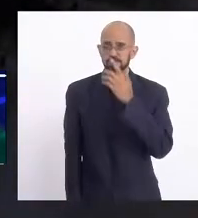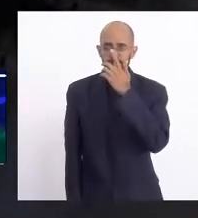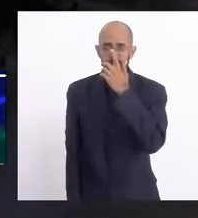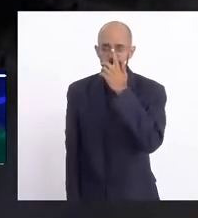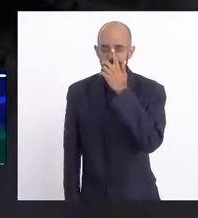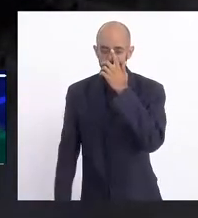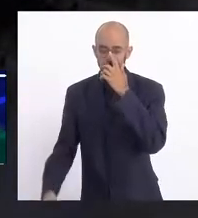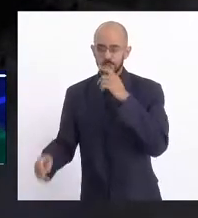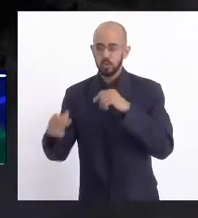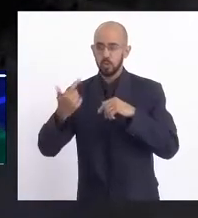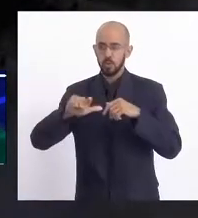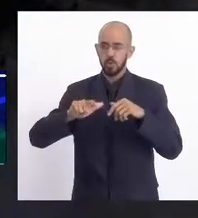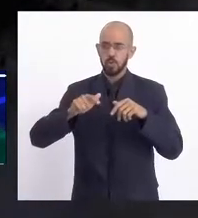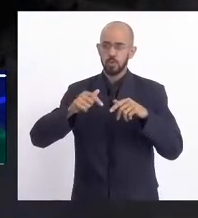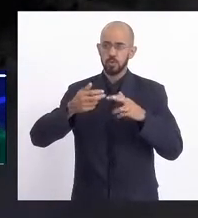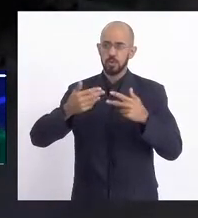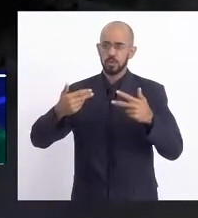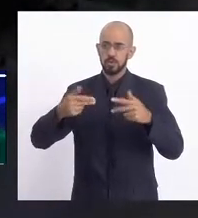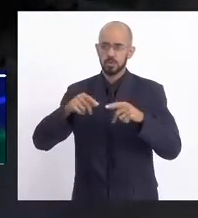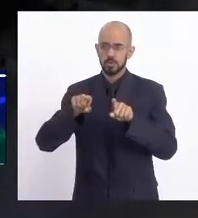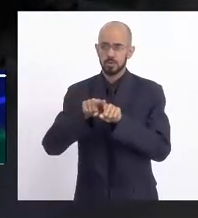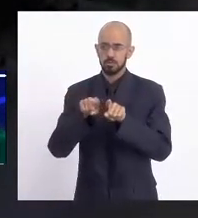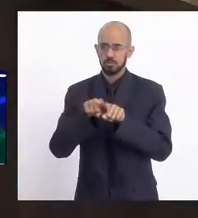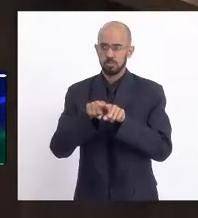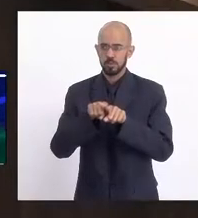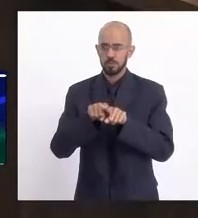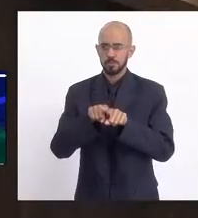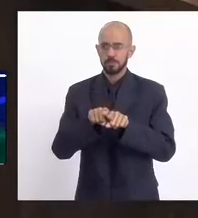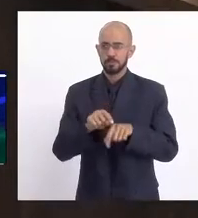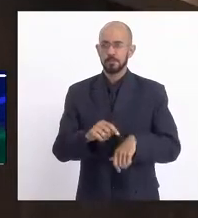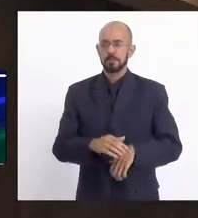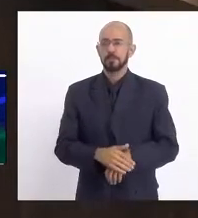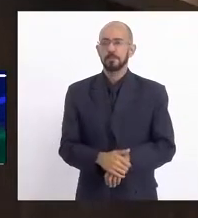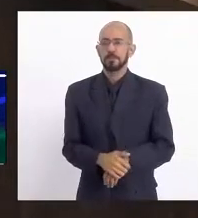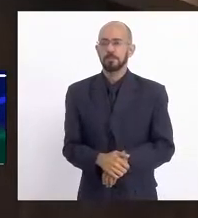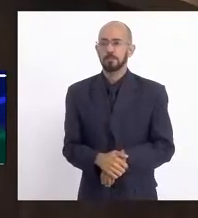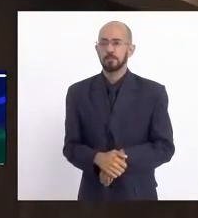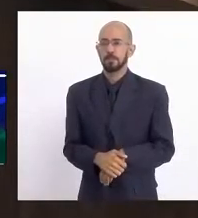E tem mais uma outra questão, senhor presidente.